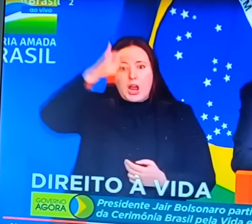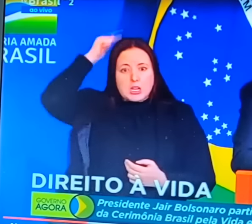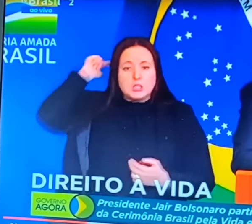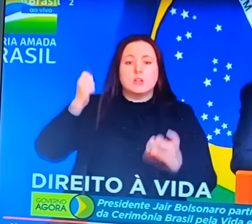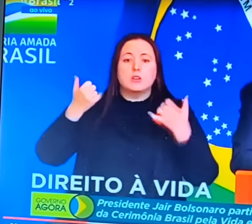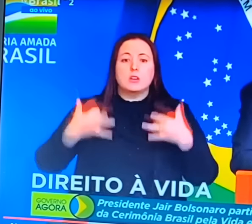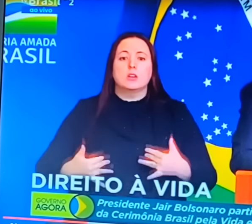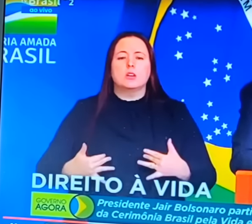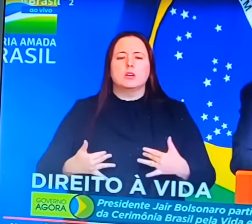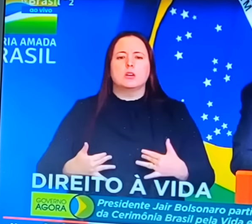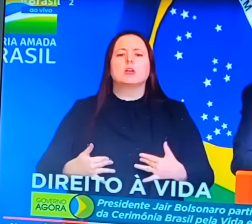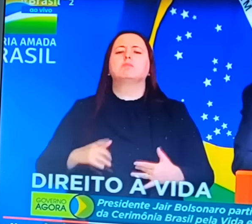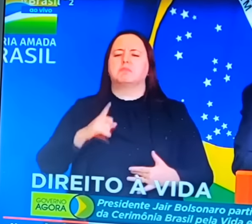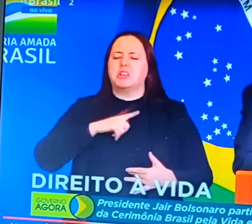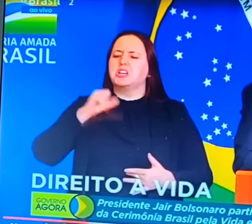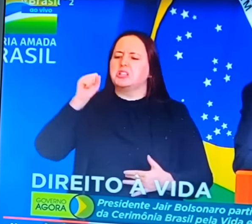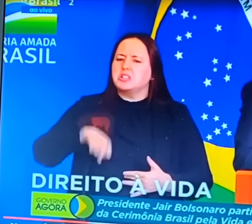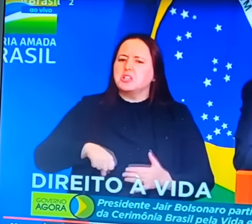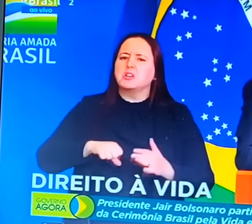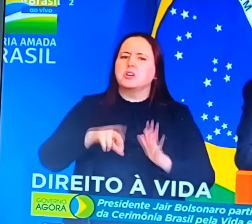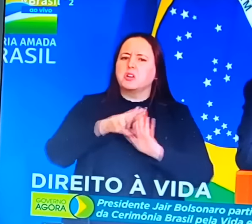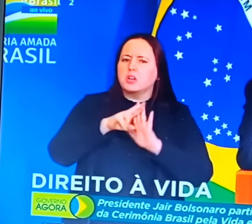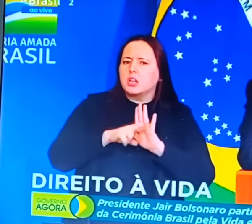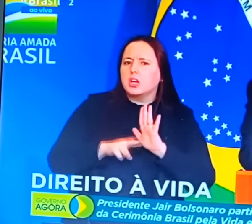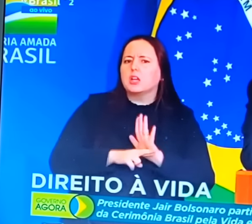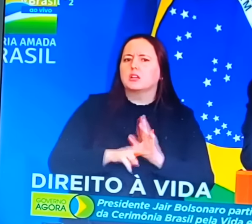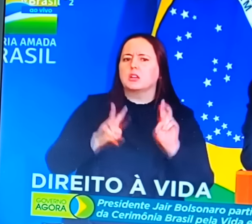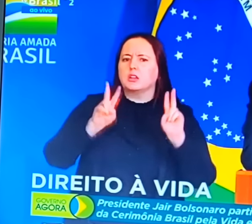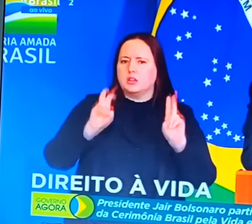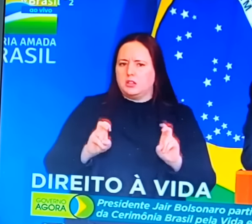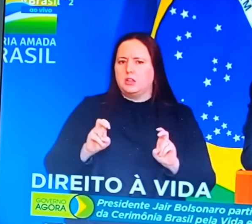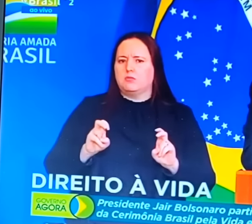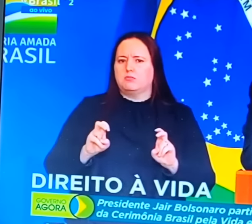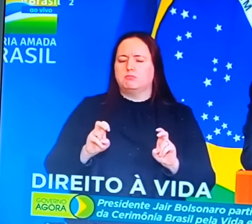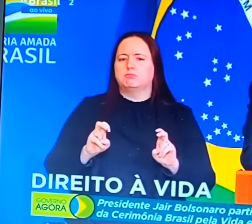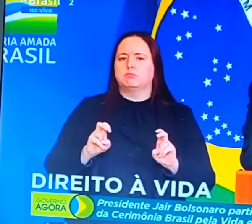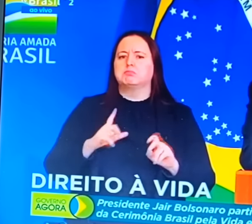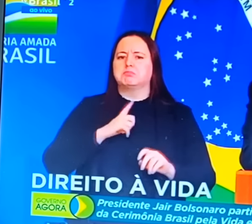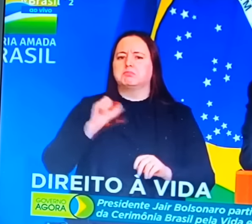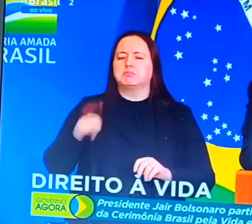falou: temos jurisprudência em cima do Francisquini